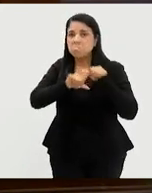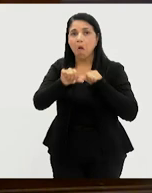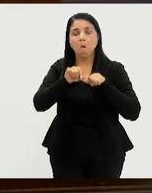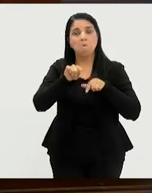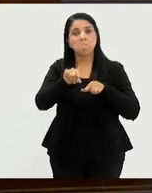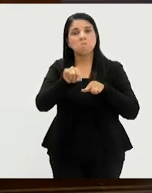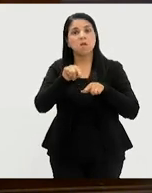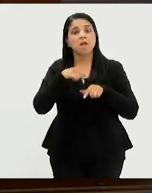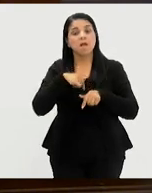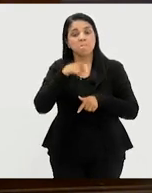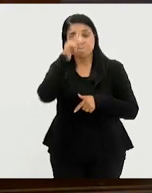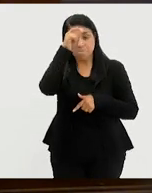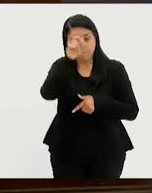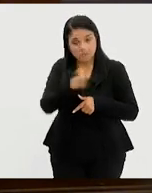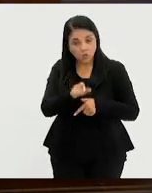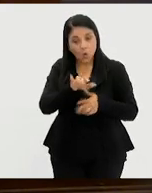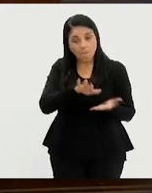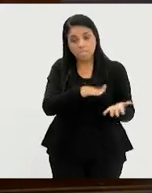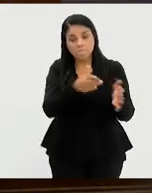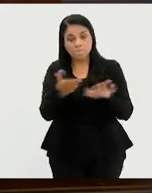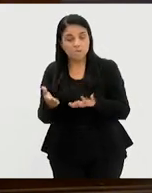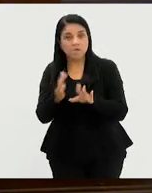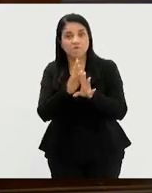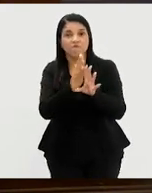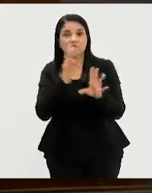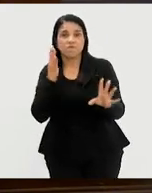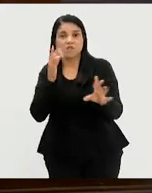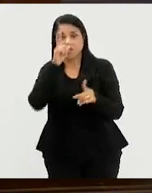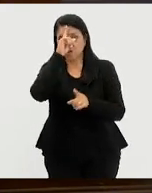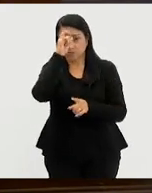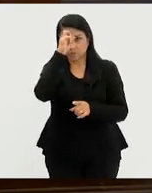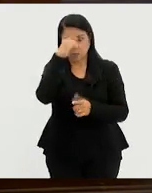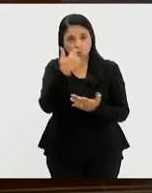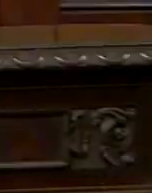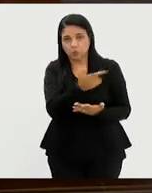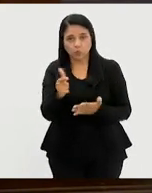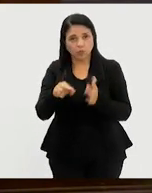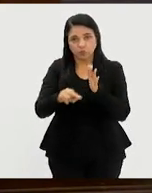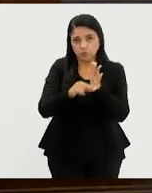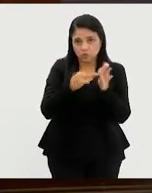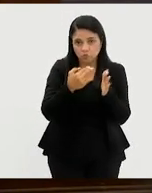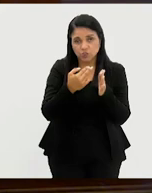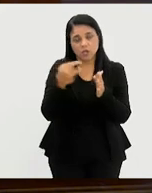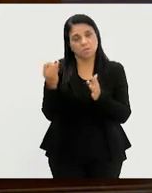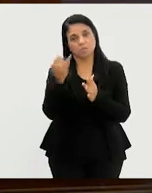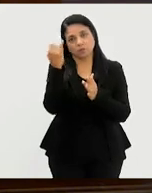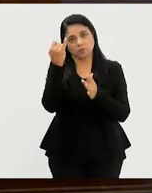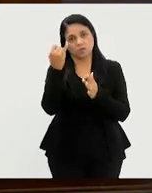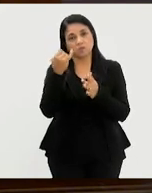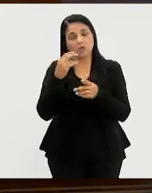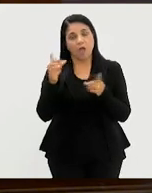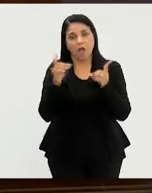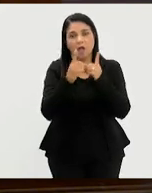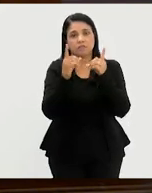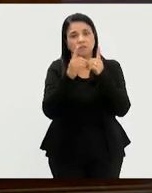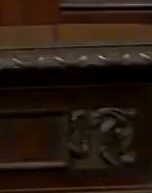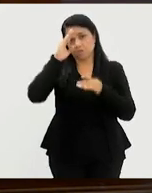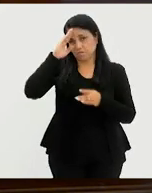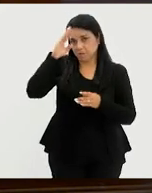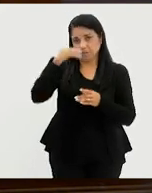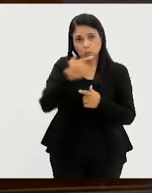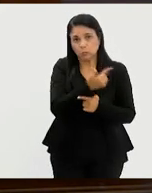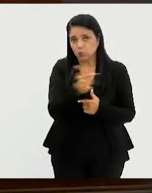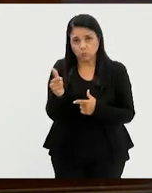pessoa também morrer na fila dos hospitais sem uma cirurgia importante sem um atendimento fundamental é por conta